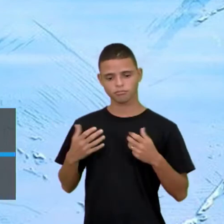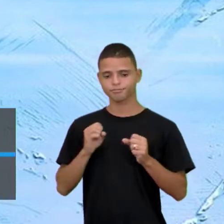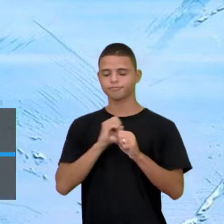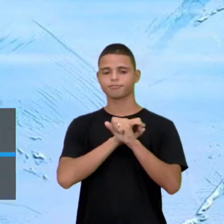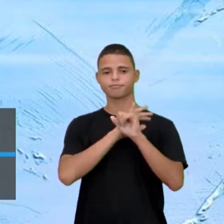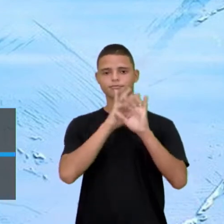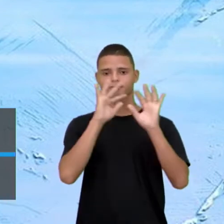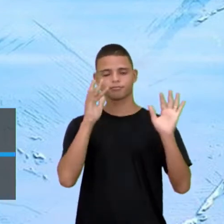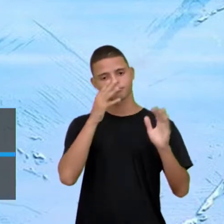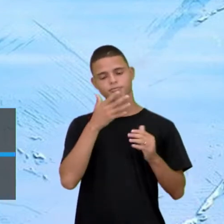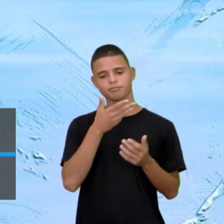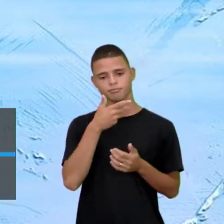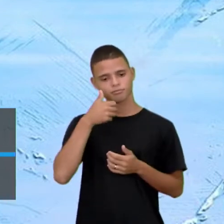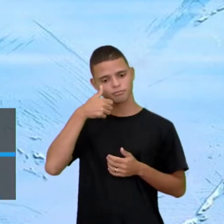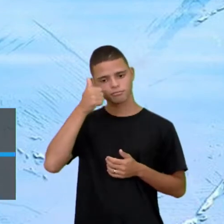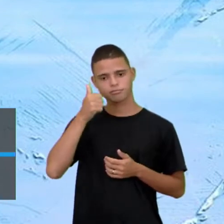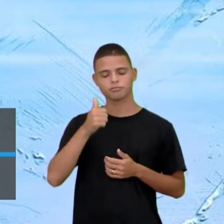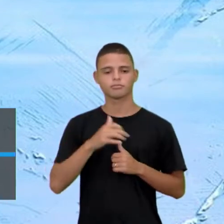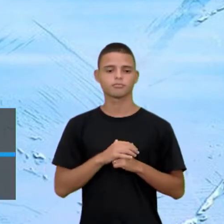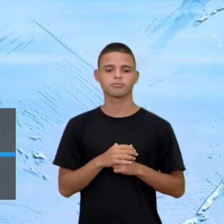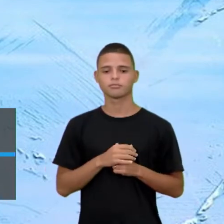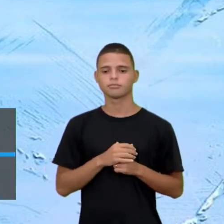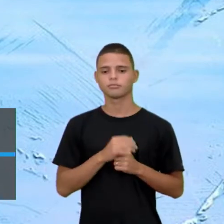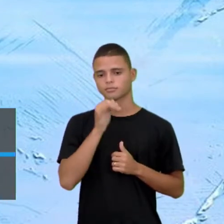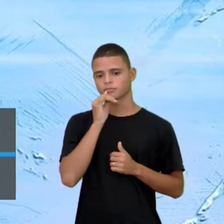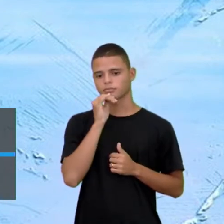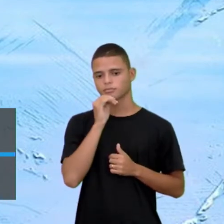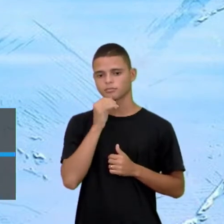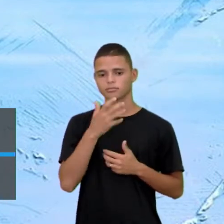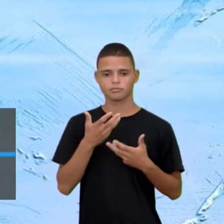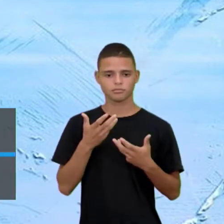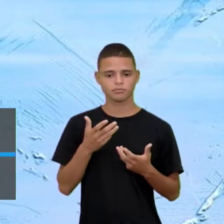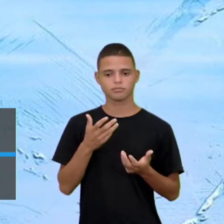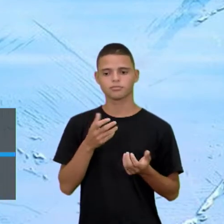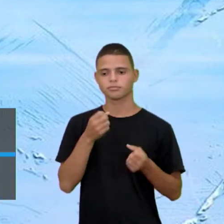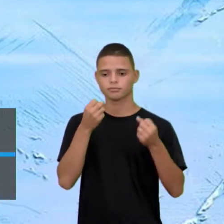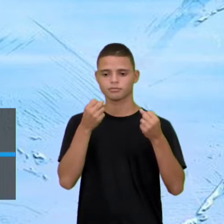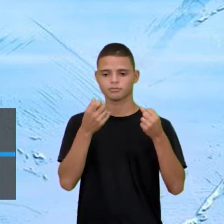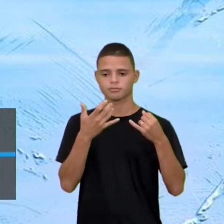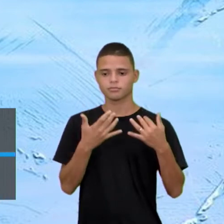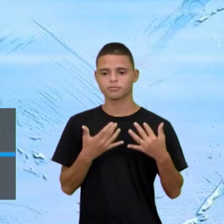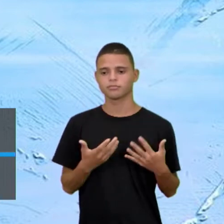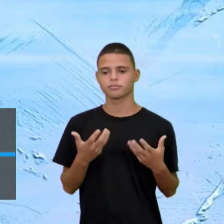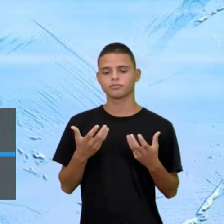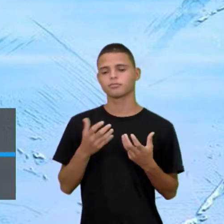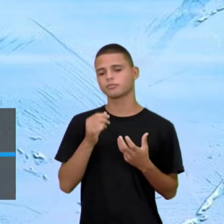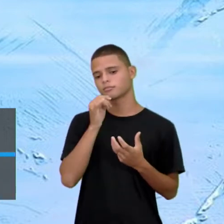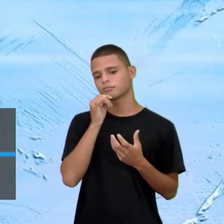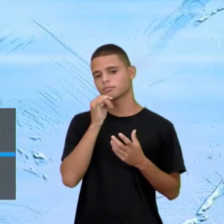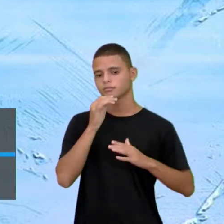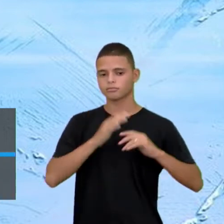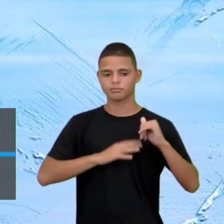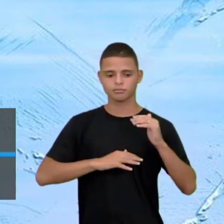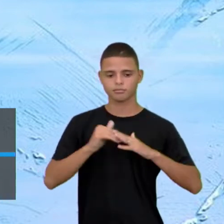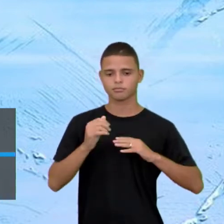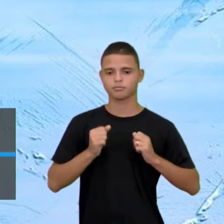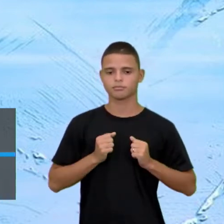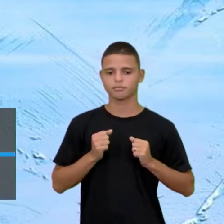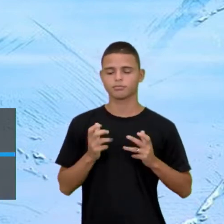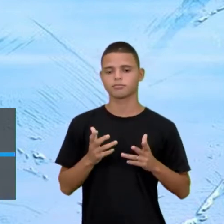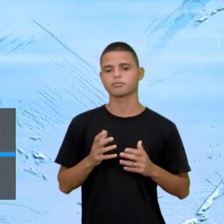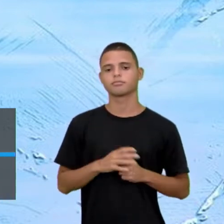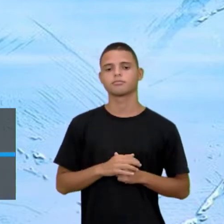clareada, né? Na verdade, quando eu quis explicar com um exemplo prático, né? Na verdade, quando a gente explica com exemplo, é quando a gente não tem